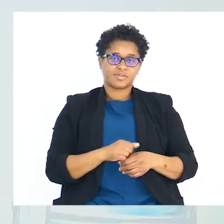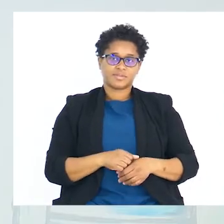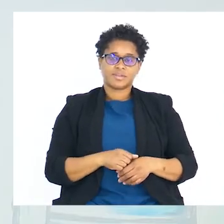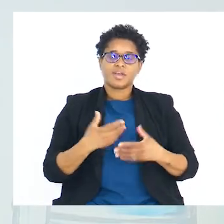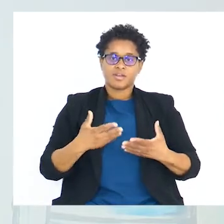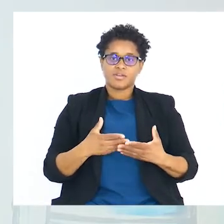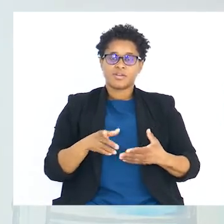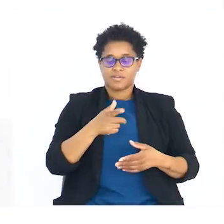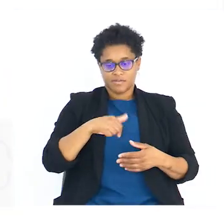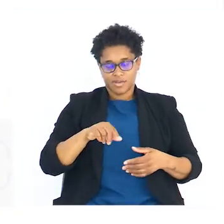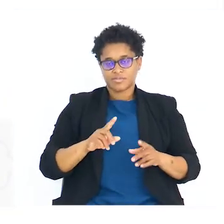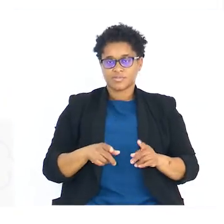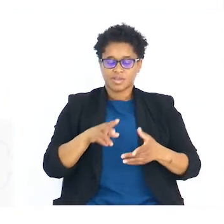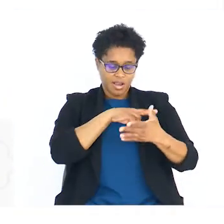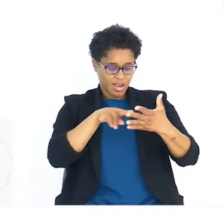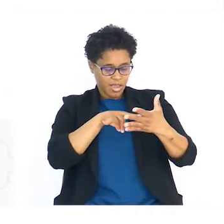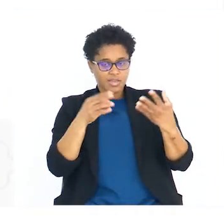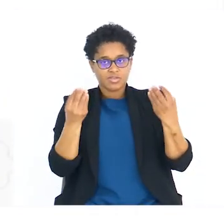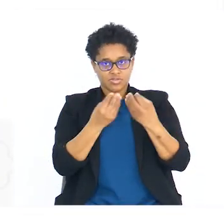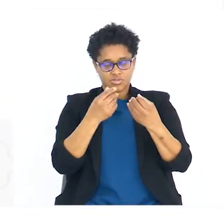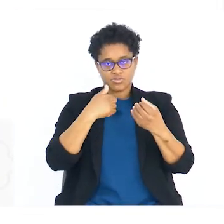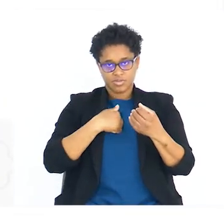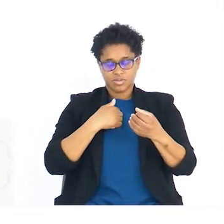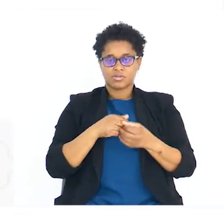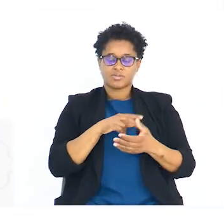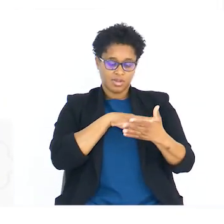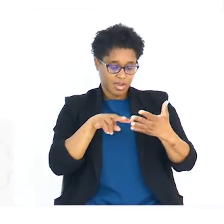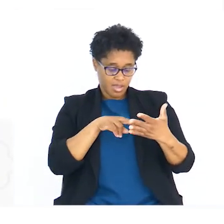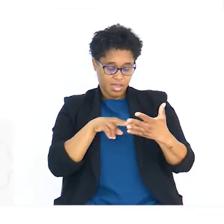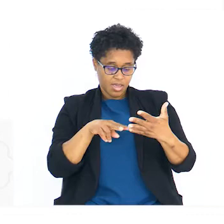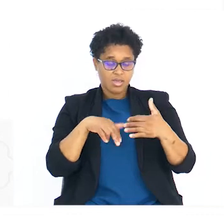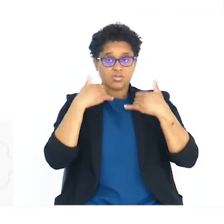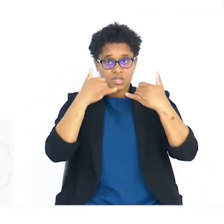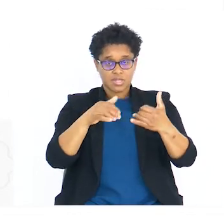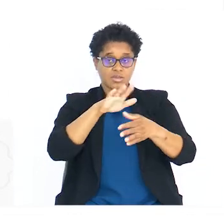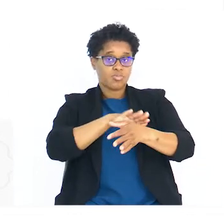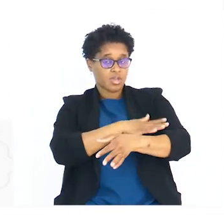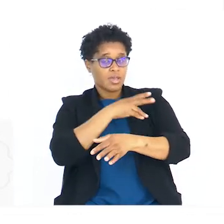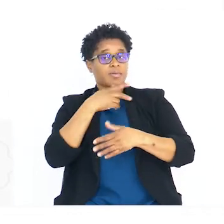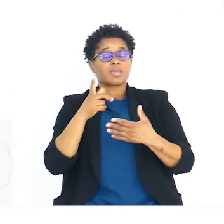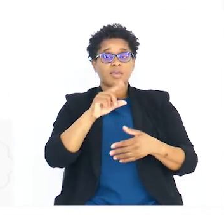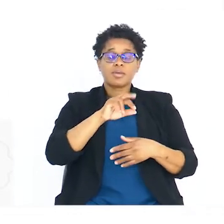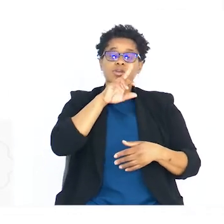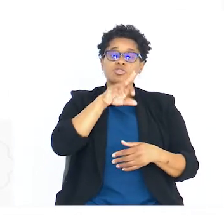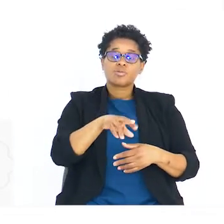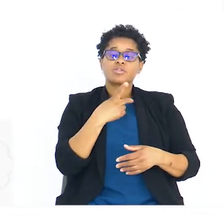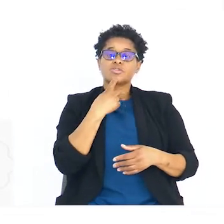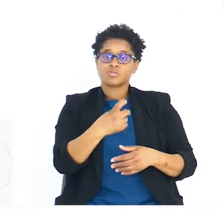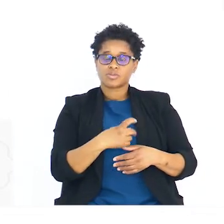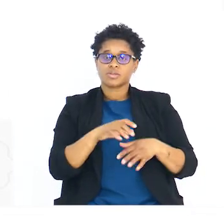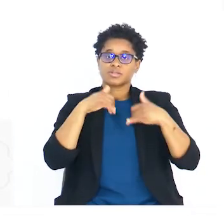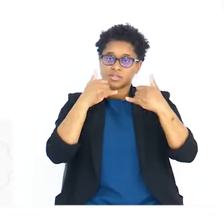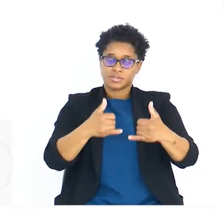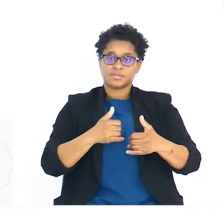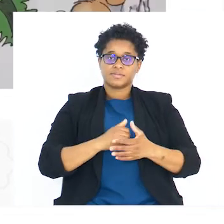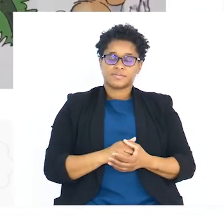então vamos lá. Leiam comigo. Leiam o seguinte poema e respondam as questões que se